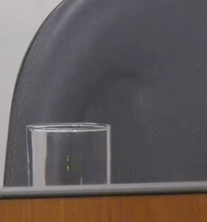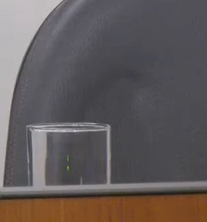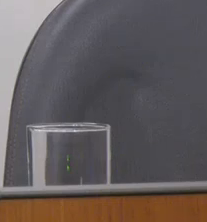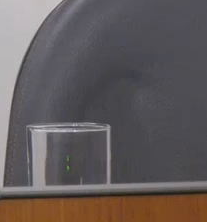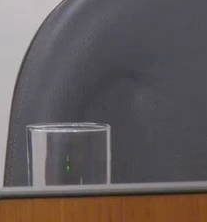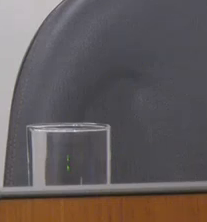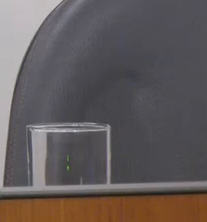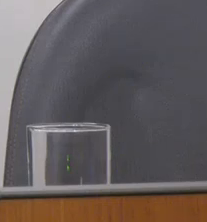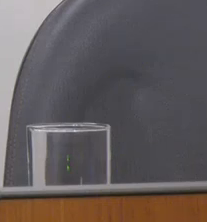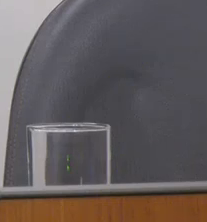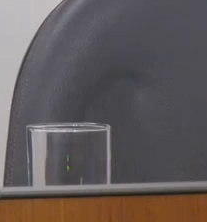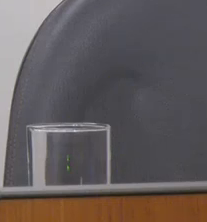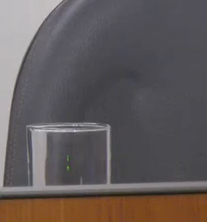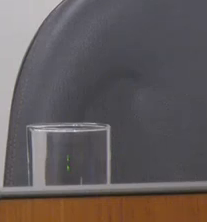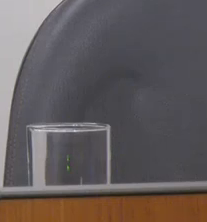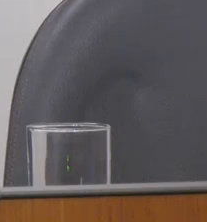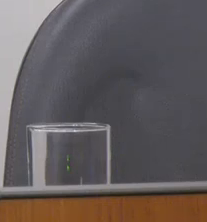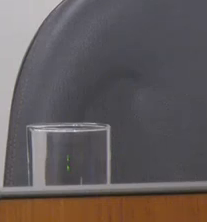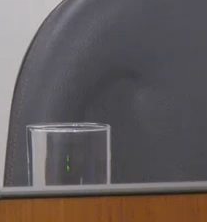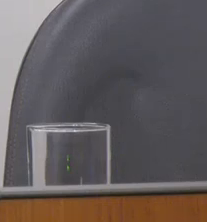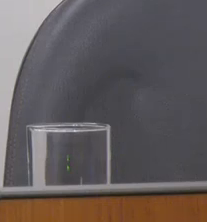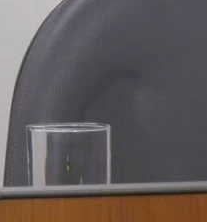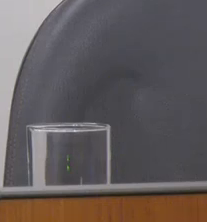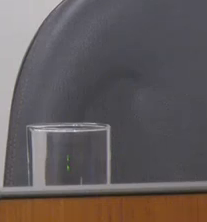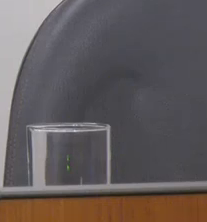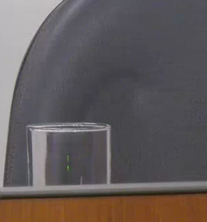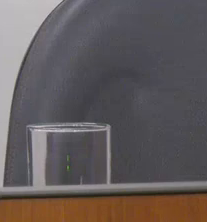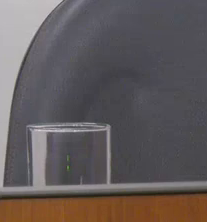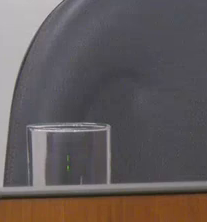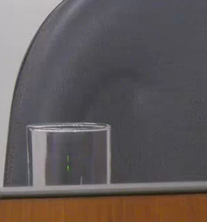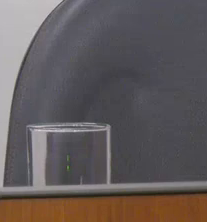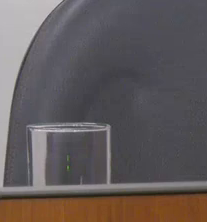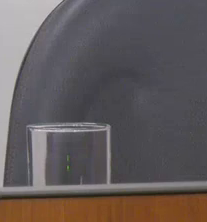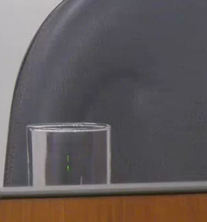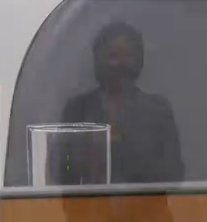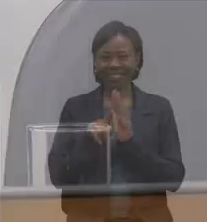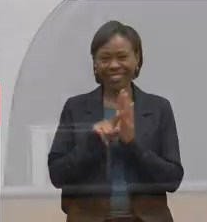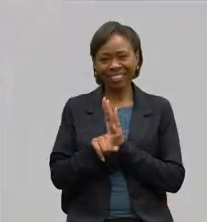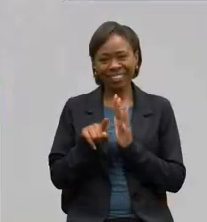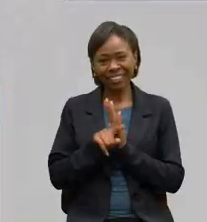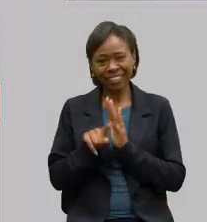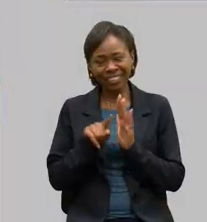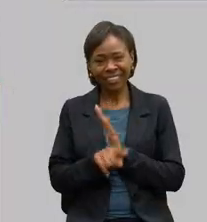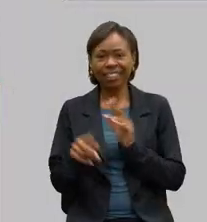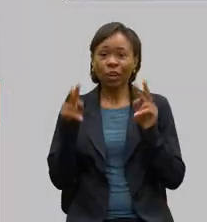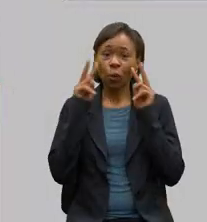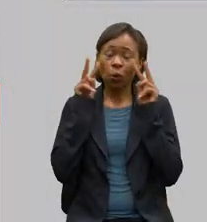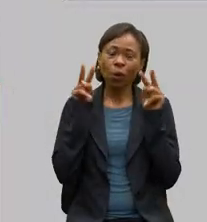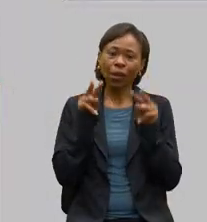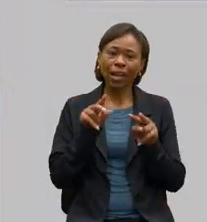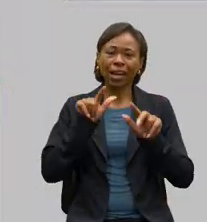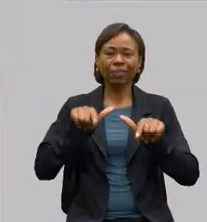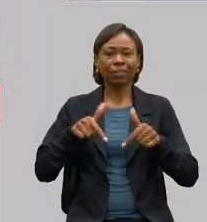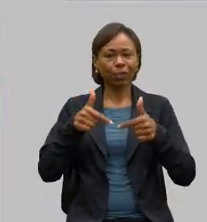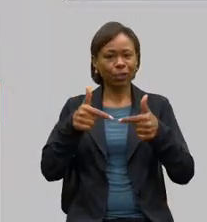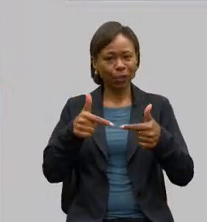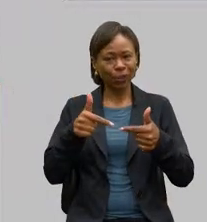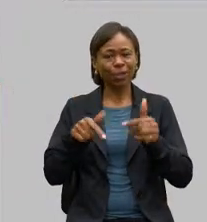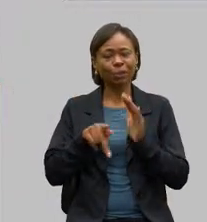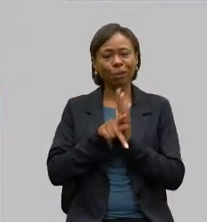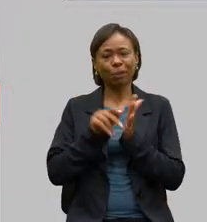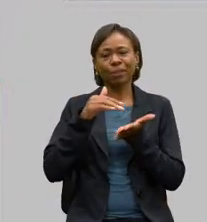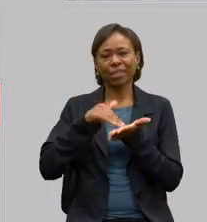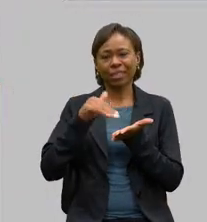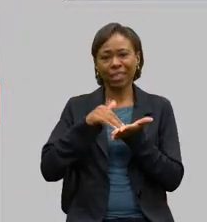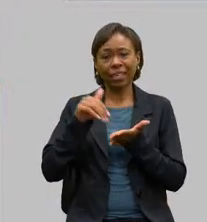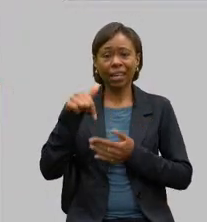aqui claro como nós vimos a Beatriz de questionar de de de olhar as ações da secretaria que aqui é um espaço